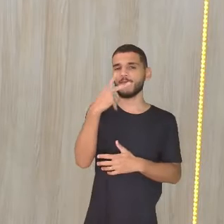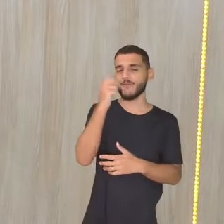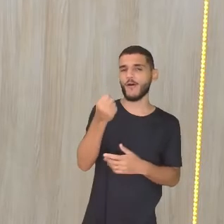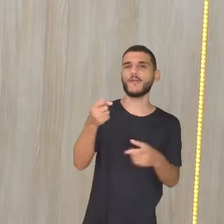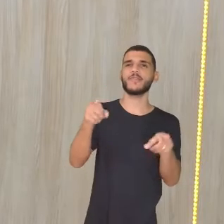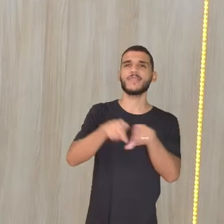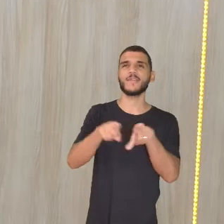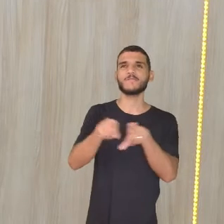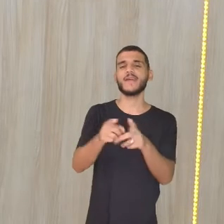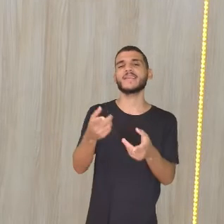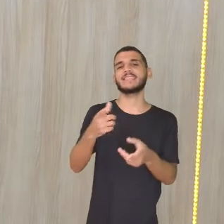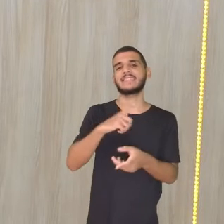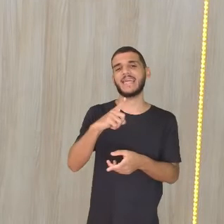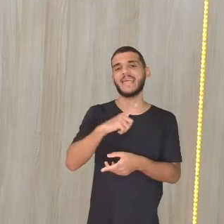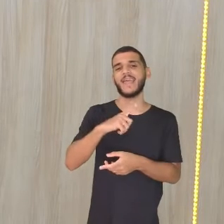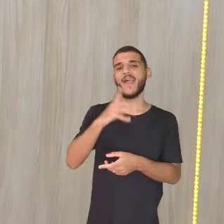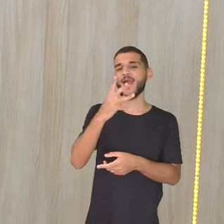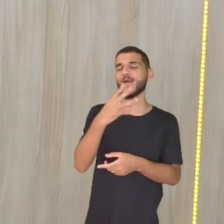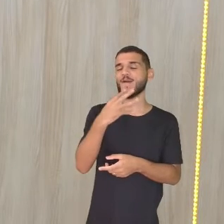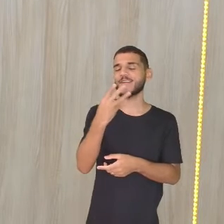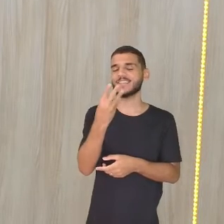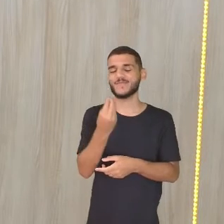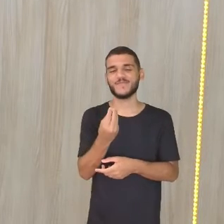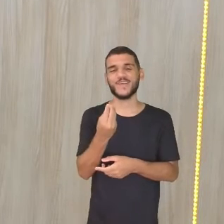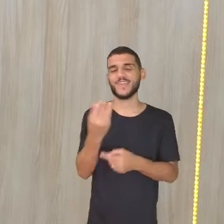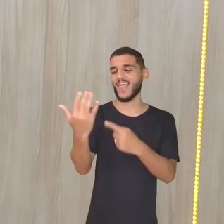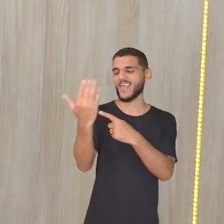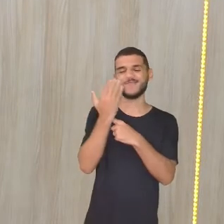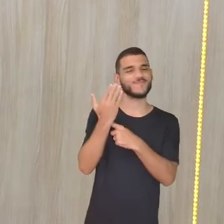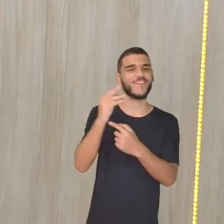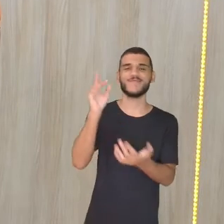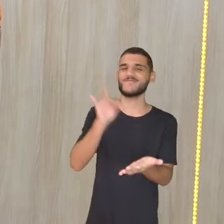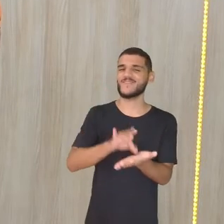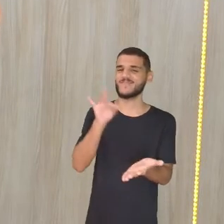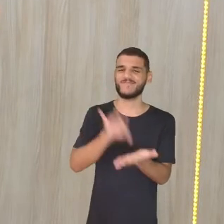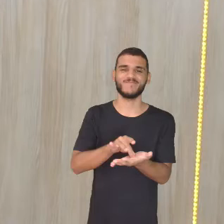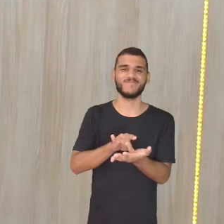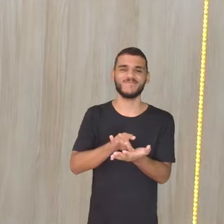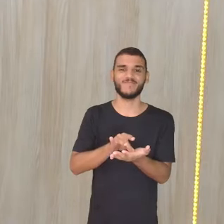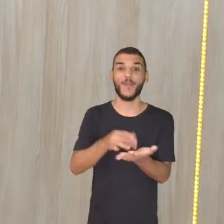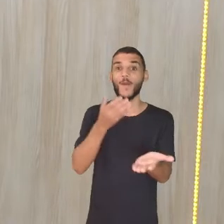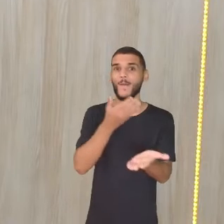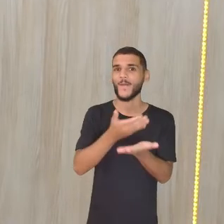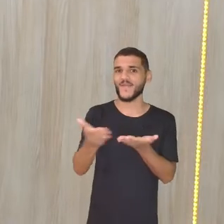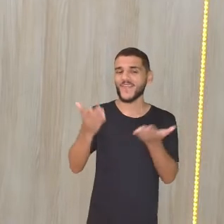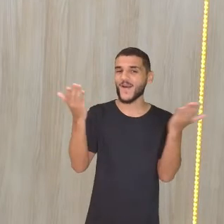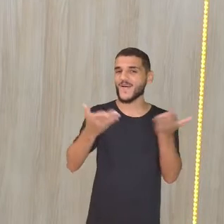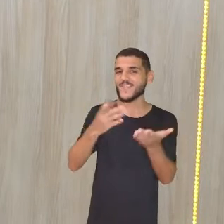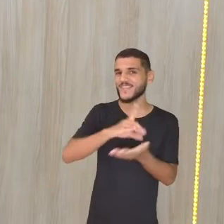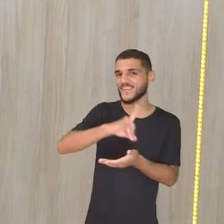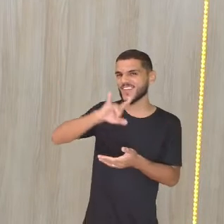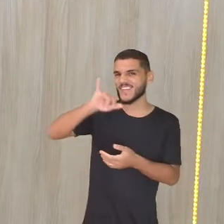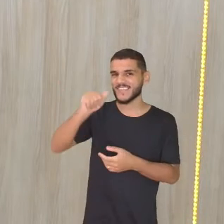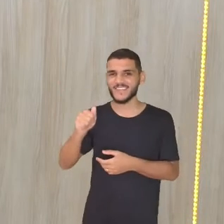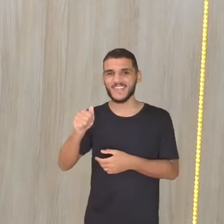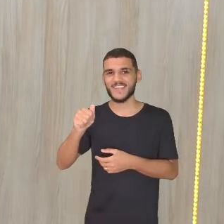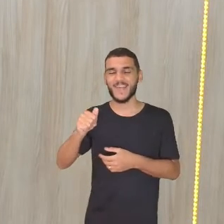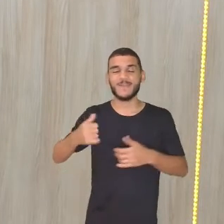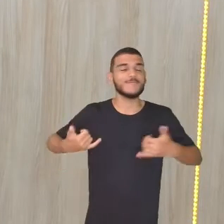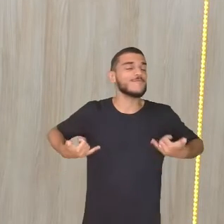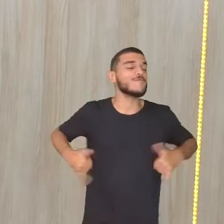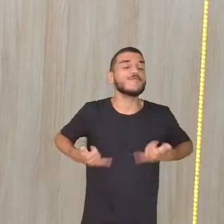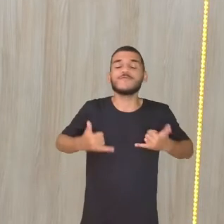conhecimentos, ajuda e ajuda muito. Então, sexto ano, vamos começando o nosso dia assim, se energizando